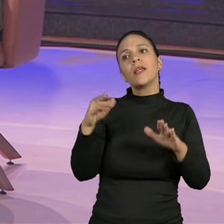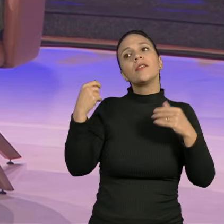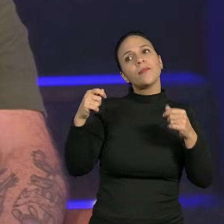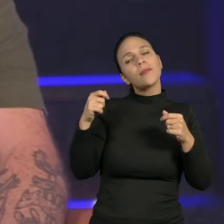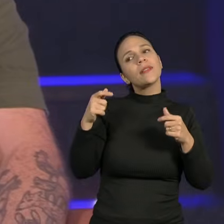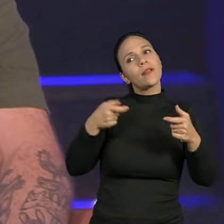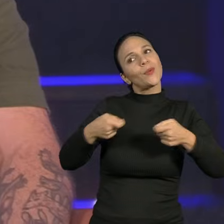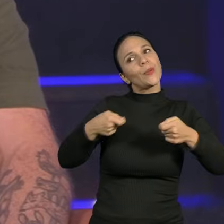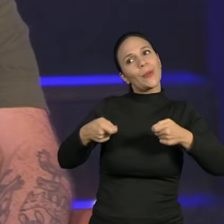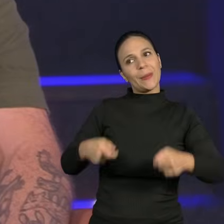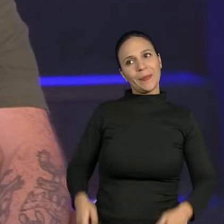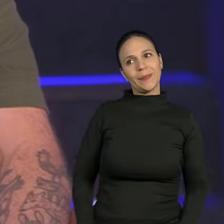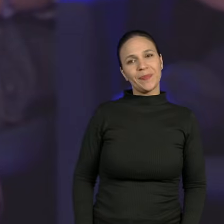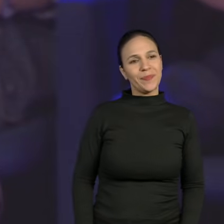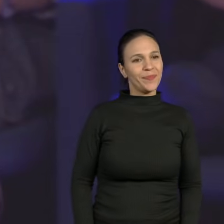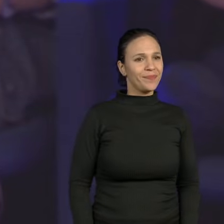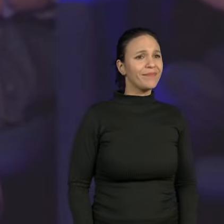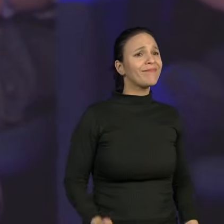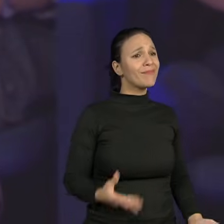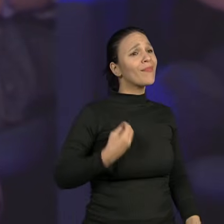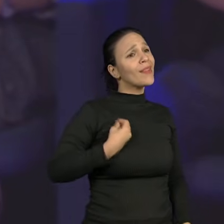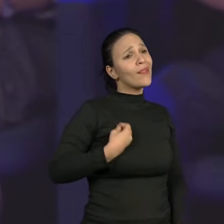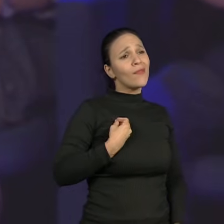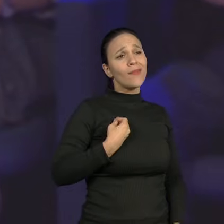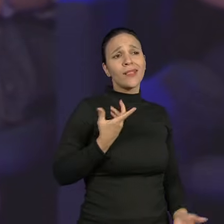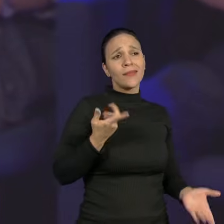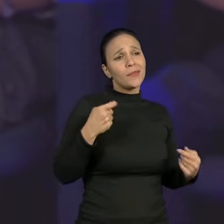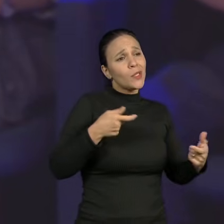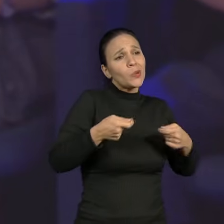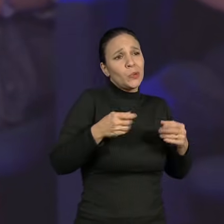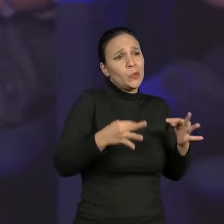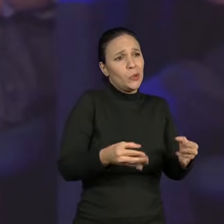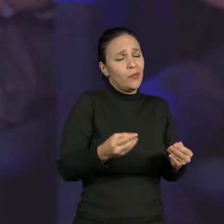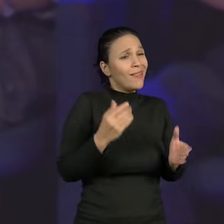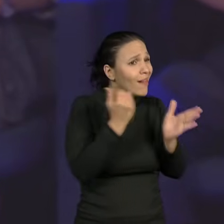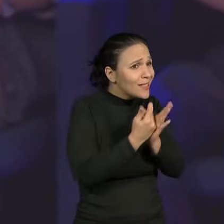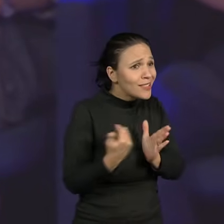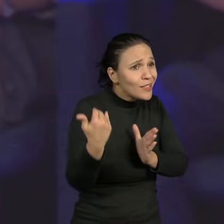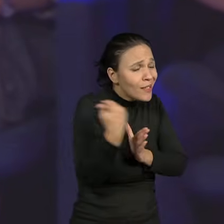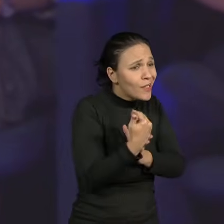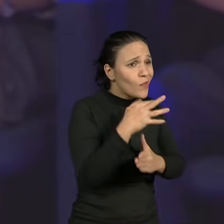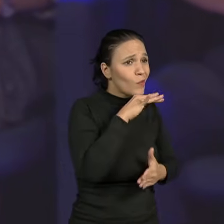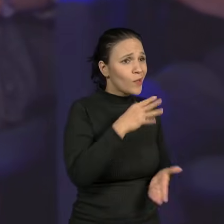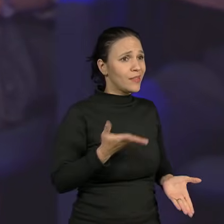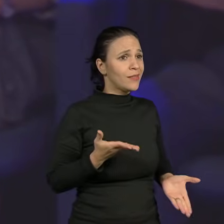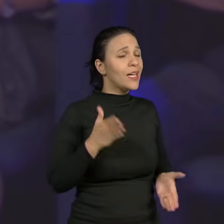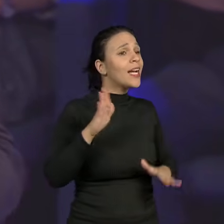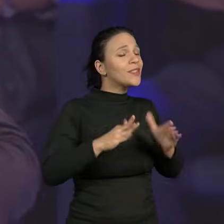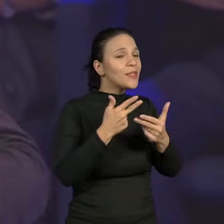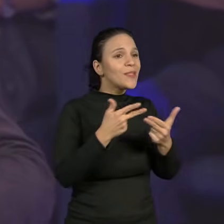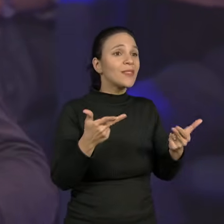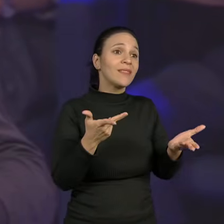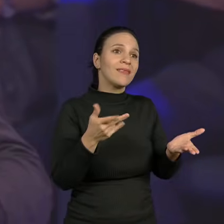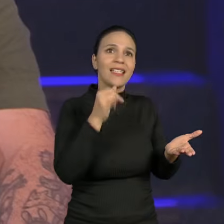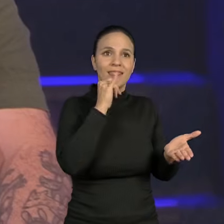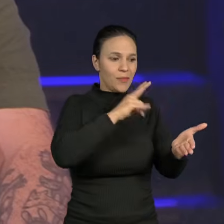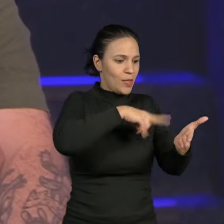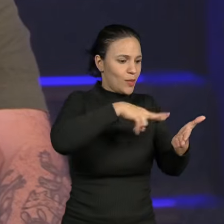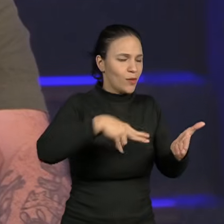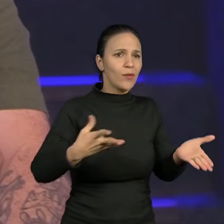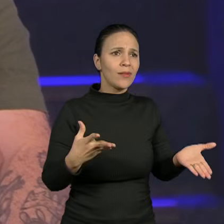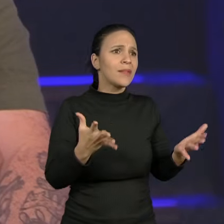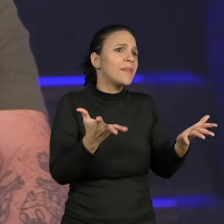bastante moderação. Acho que tudo na vida, né, Chaves? Sim. Tudo, assim, tudo que é exagerado, mesmo coisas que são... Bom, a gente está falando de leitura,